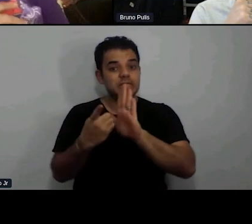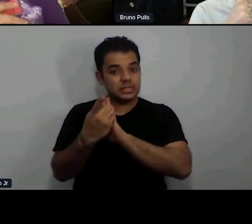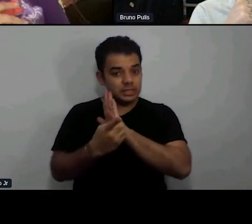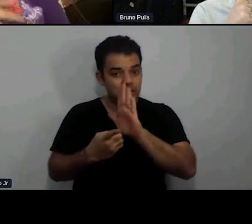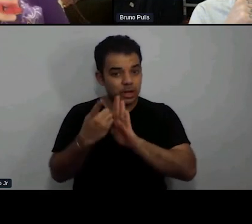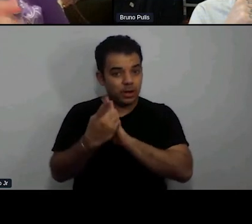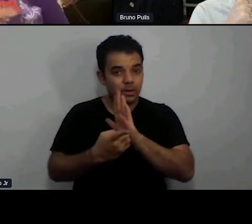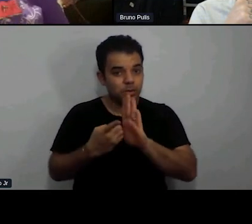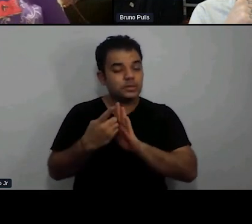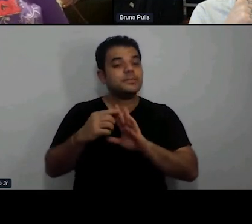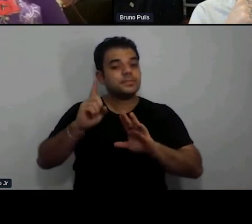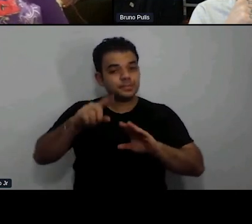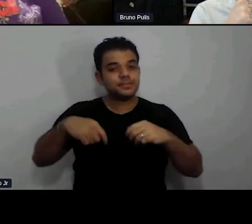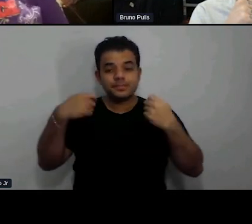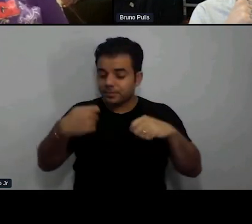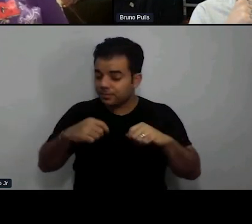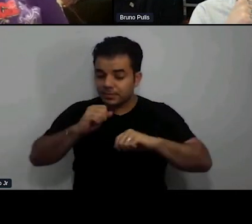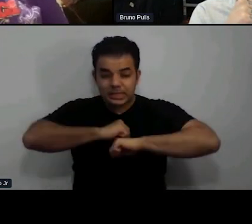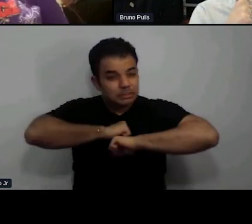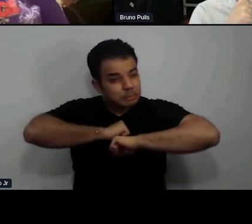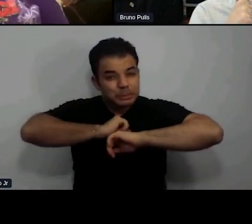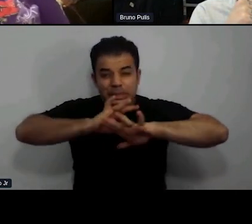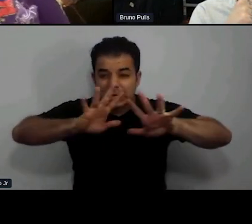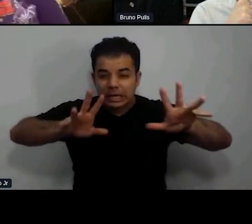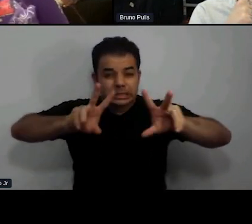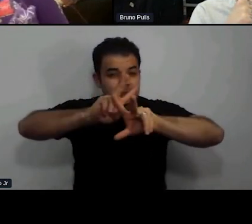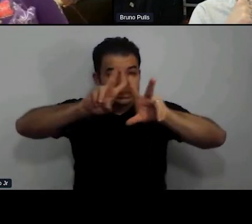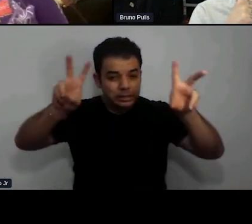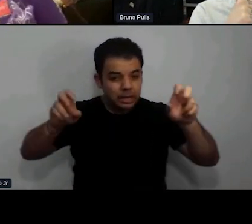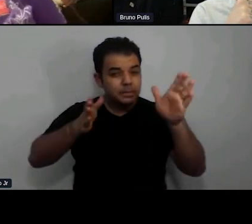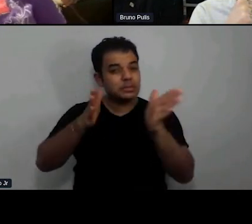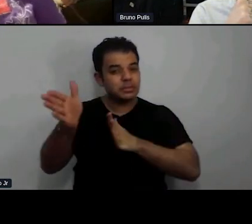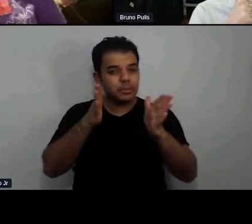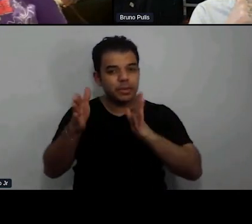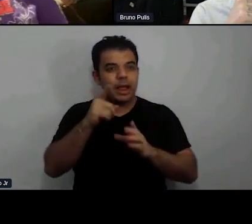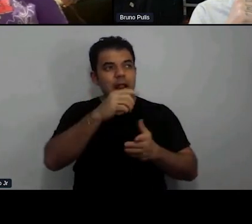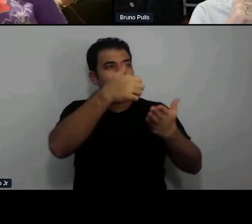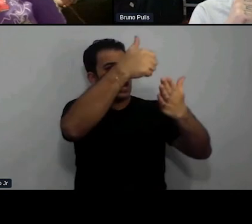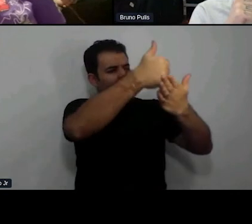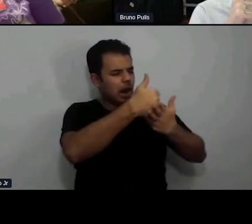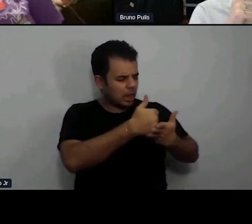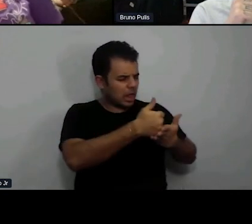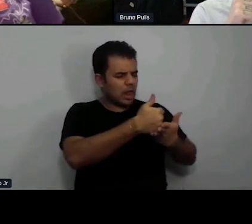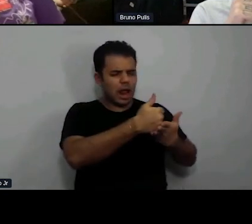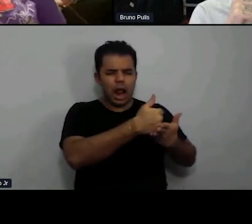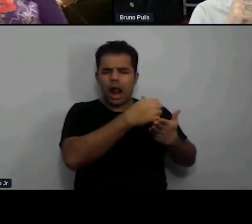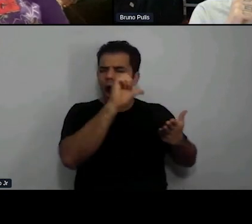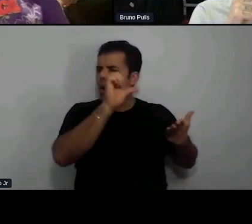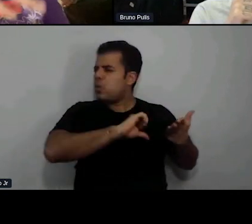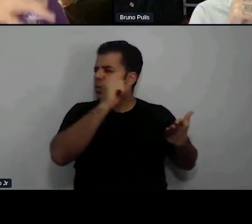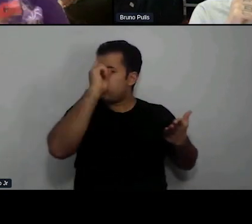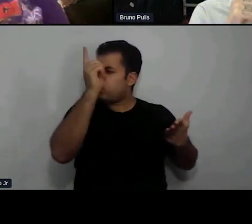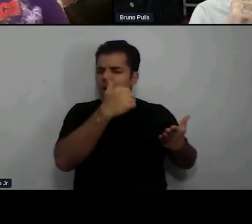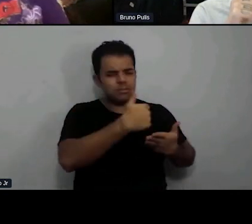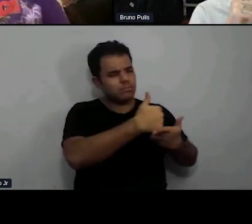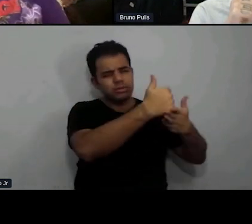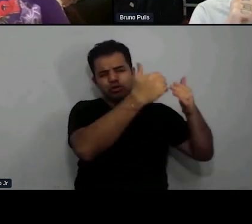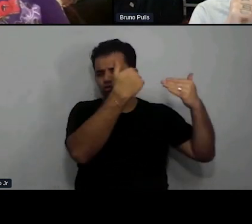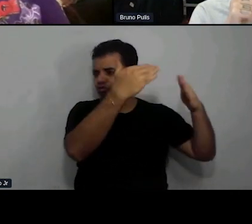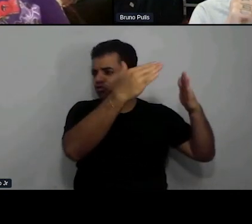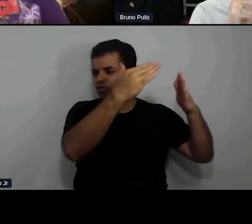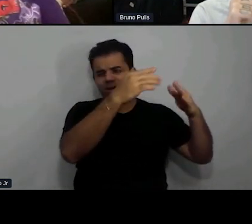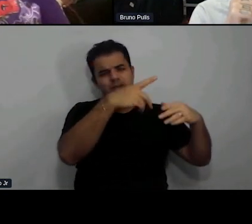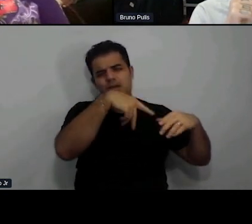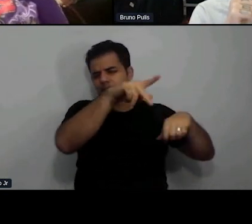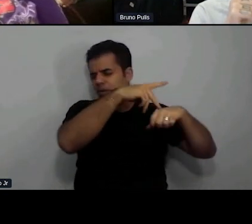principalmente, é difundir mais sobre esse assunto, para que pessoas não tenham mais ideia de trazer essas ferramentas de fora aqui para o Brasil, e